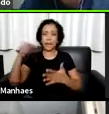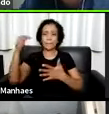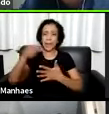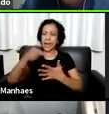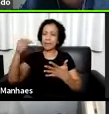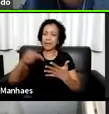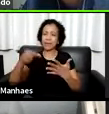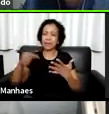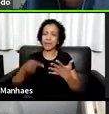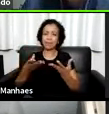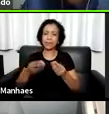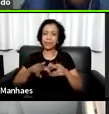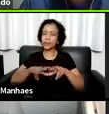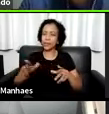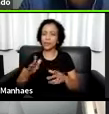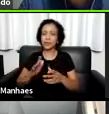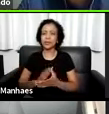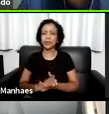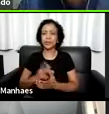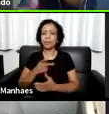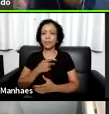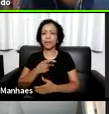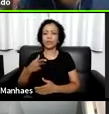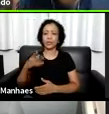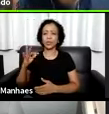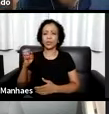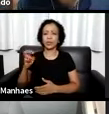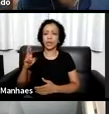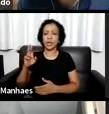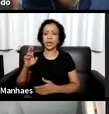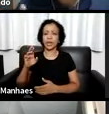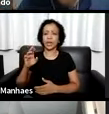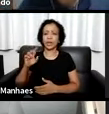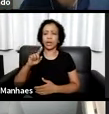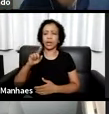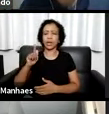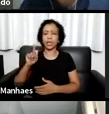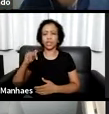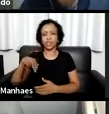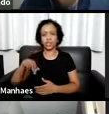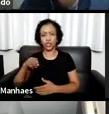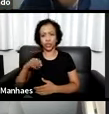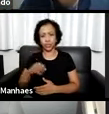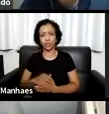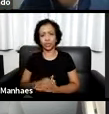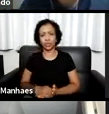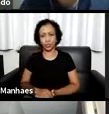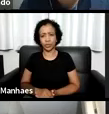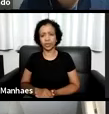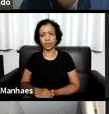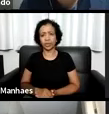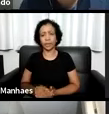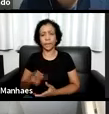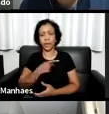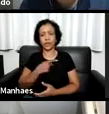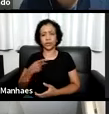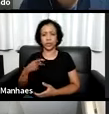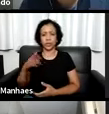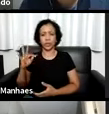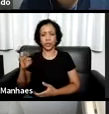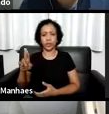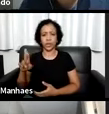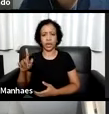acho que a conexão dele caiu, mas eu vou fazer mais alguns pedidos. Pastor Fernando. Sim, pastor. O pastor Targino, ele